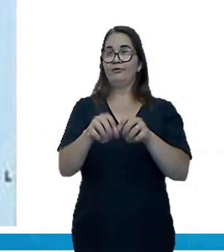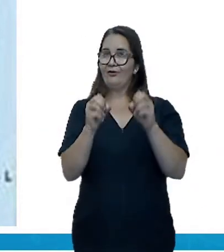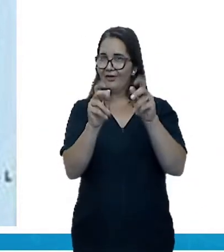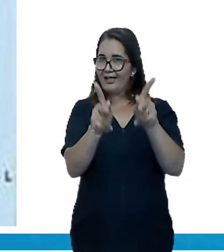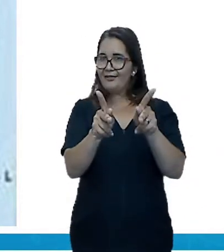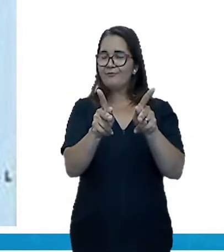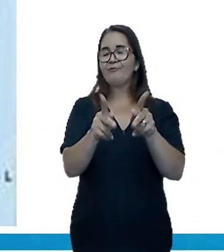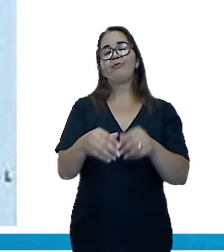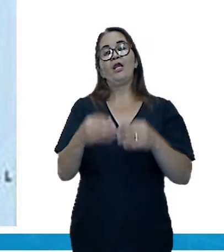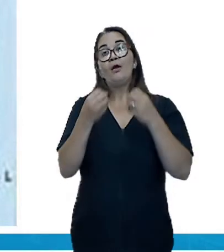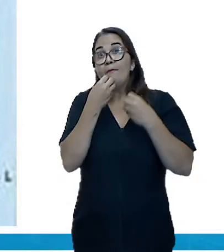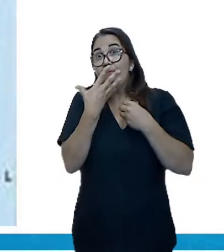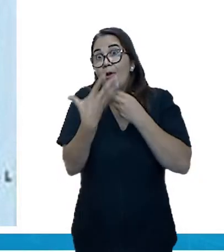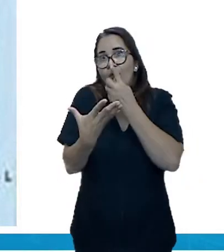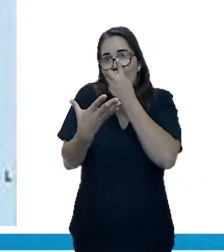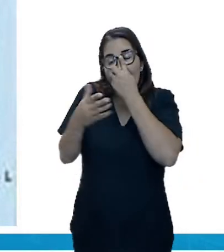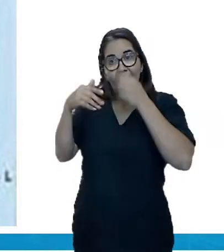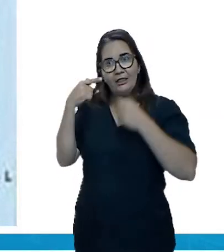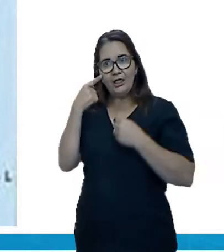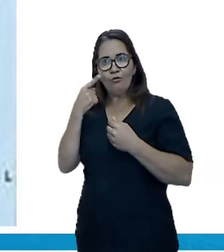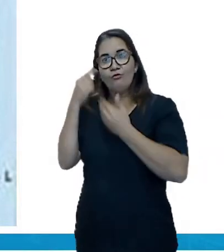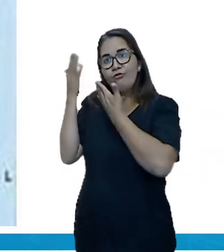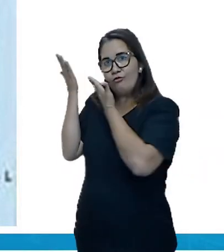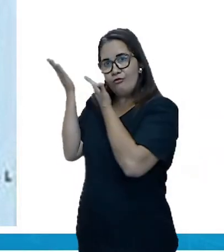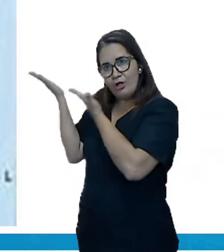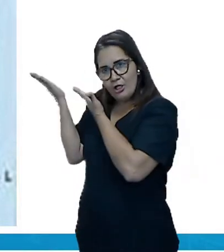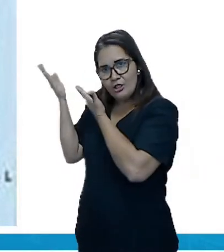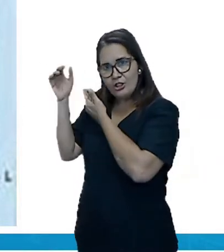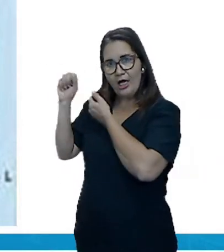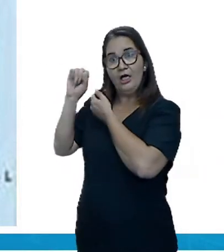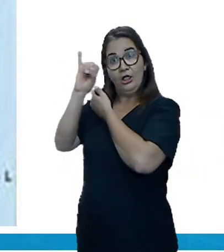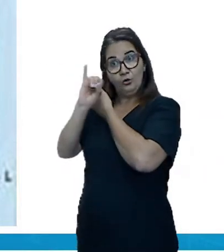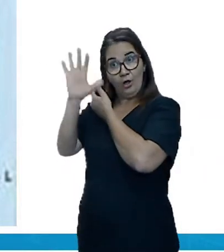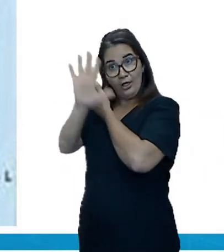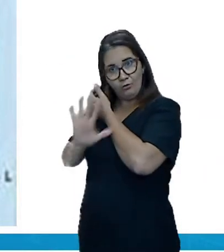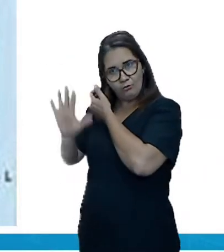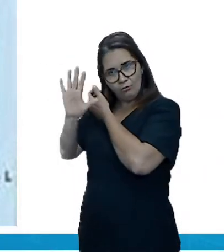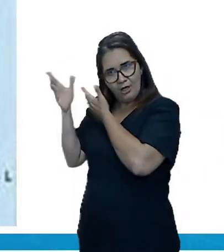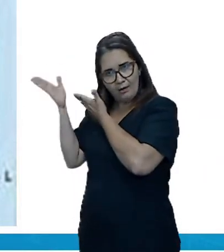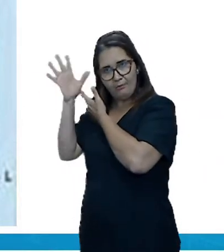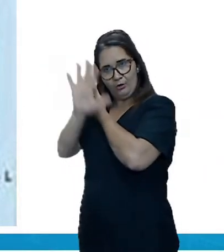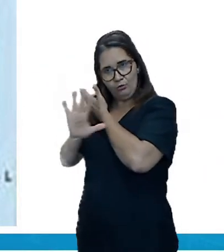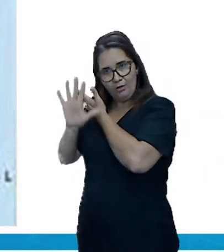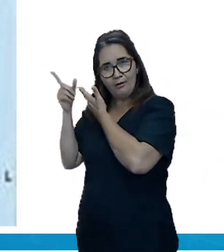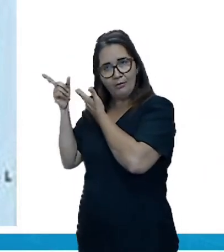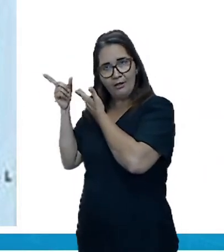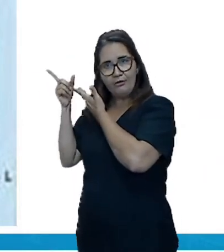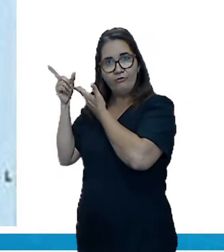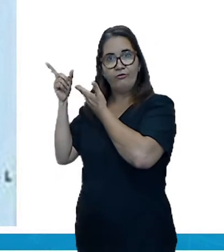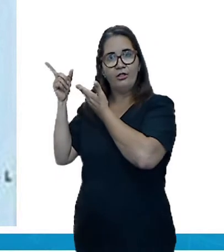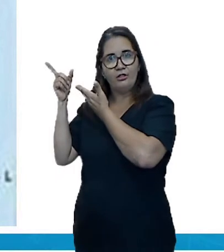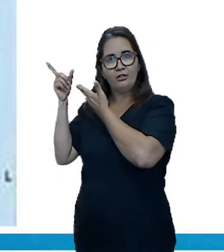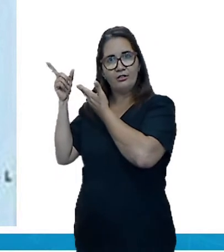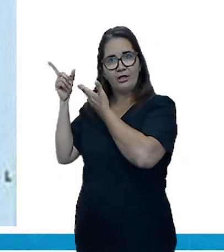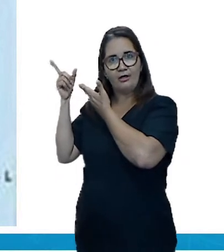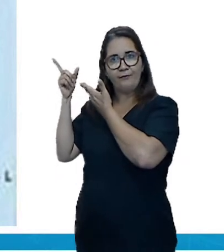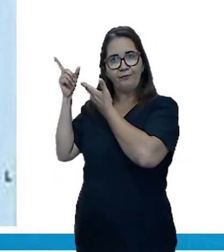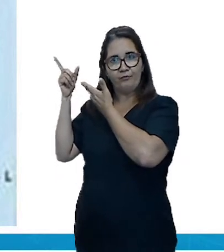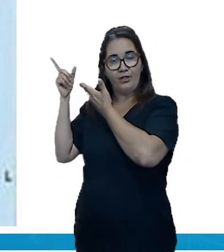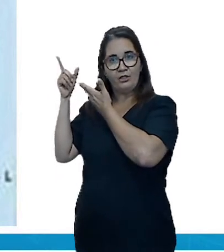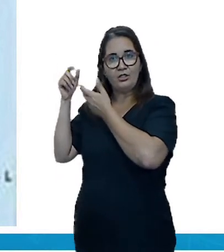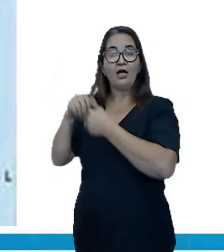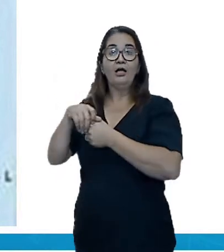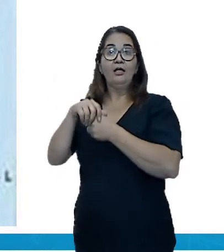grupos humanos atravessaram o Estreito de Bering, que fica aqui nessa região entre o